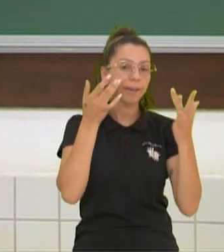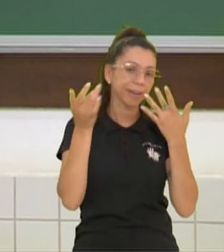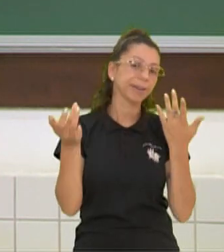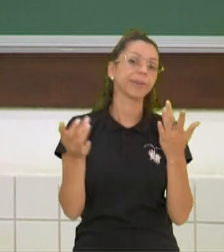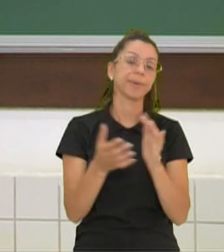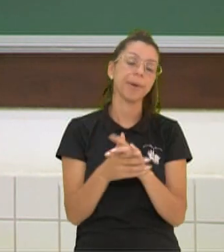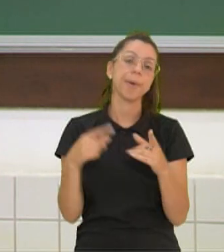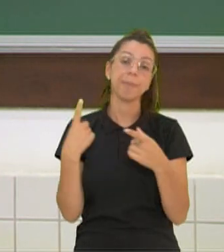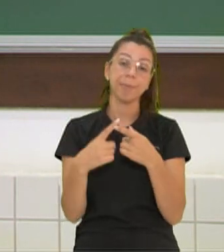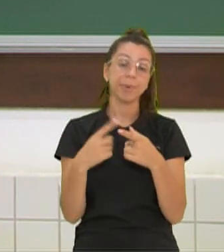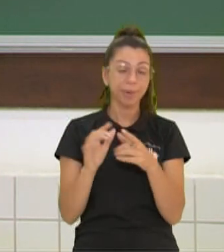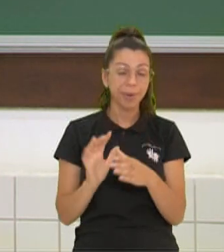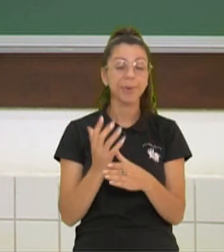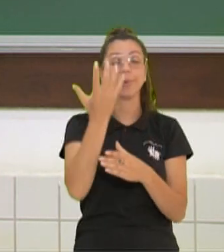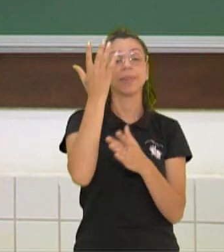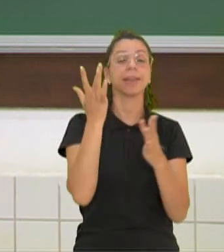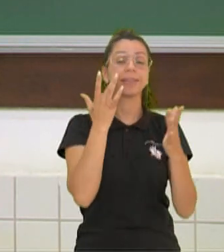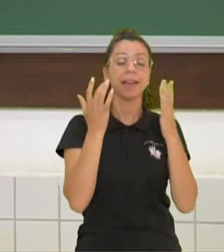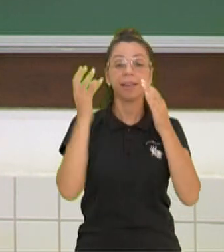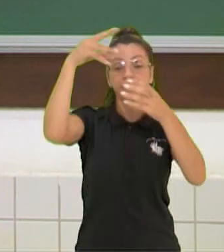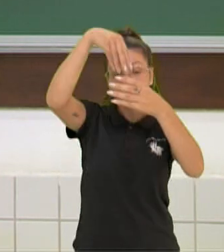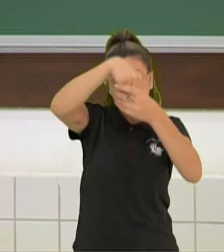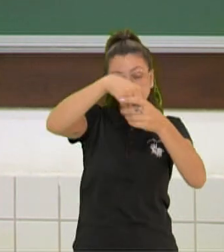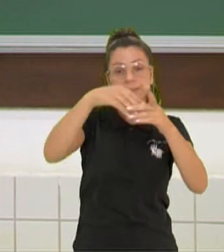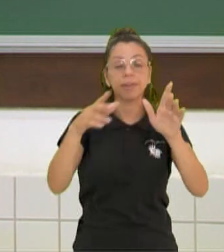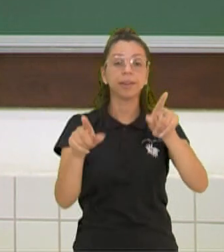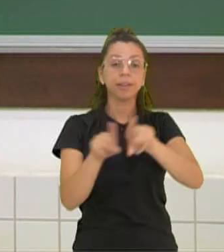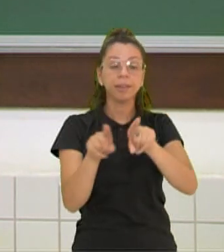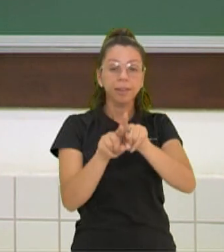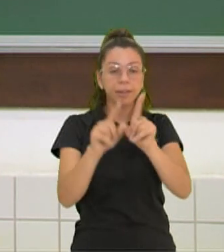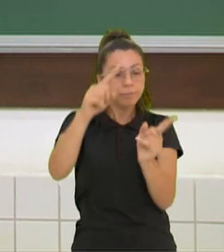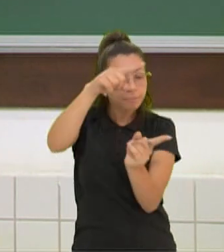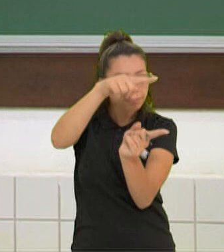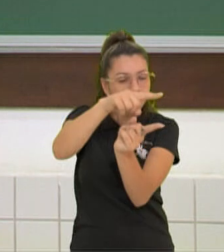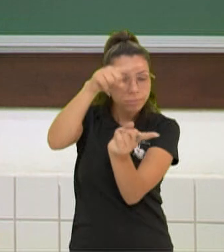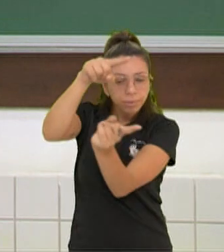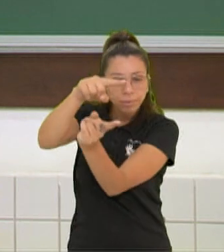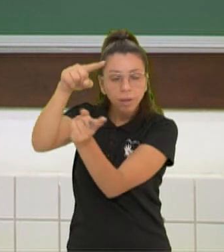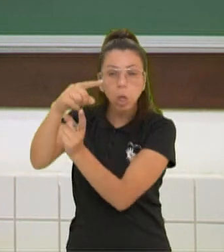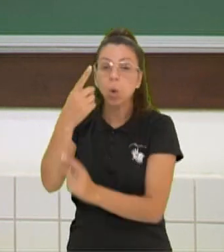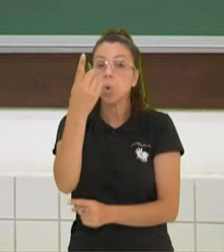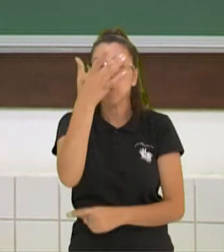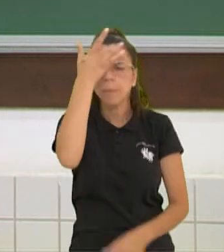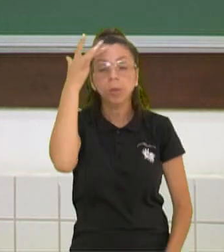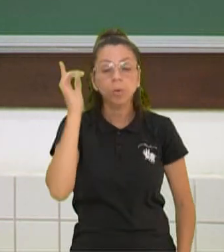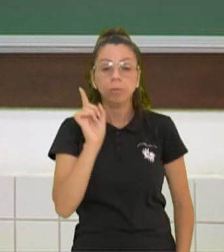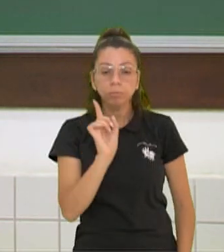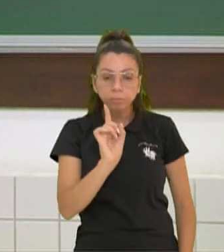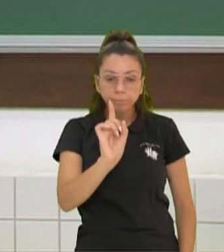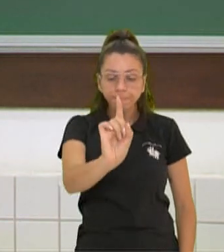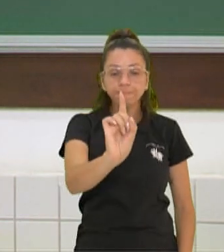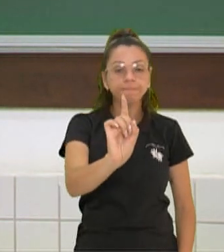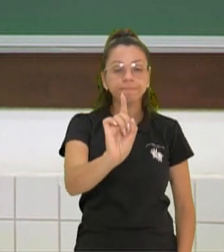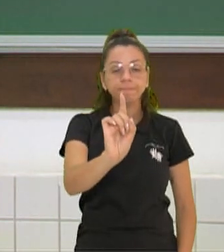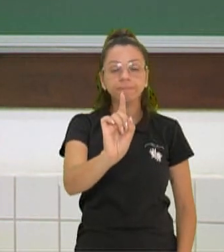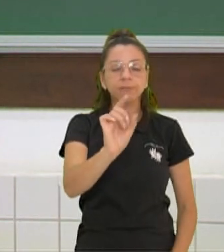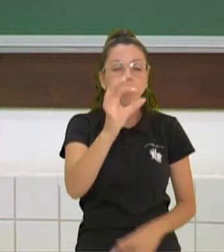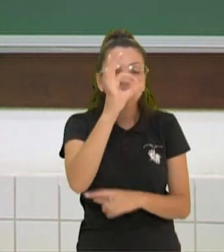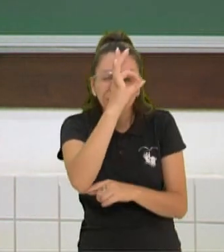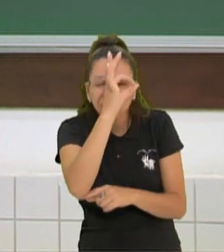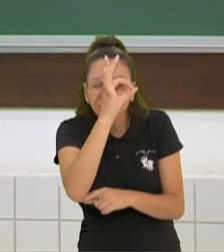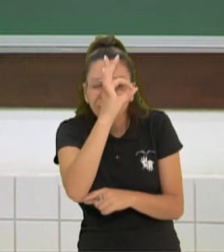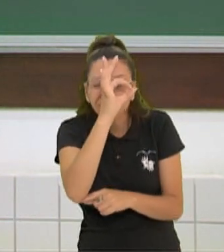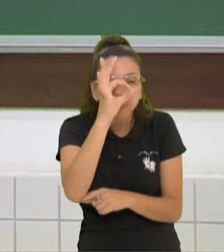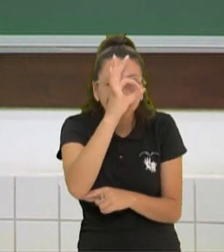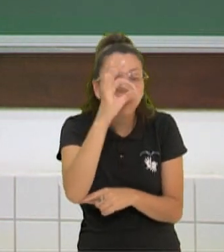acontece um espetáculo ali dentro. Então, é um teatro de miniatura e para assistir é uma pessoa por vez. Você olha ali por um buraquinho